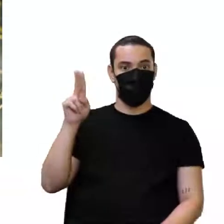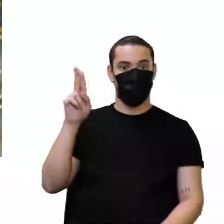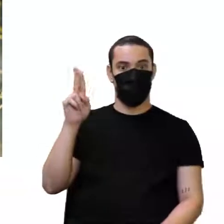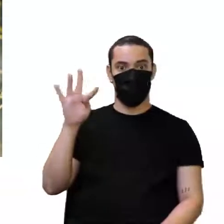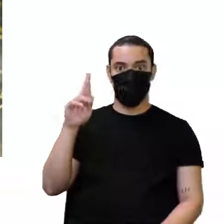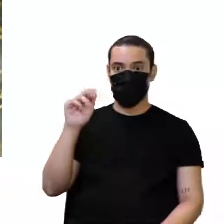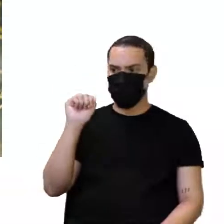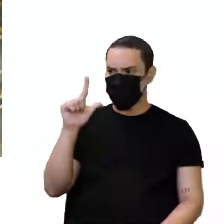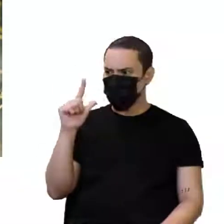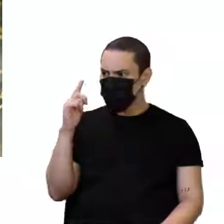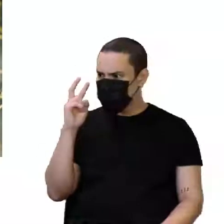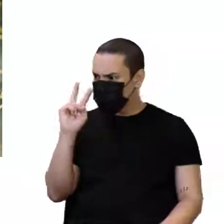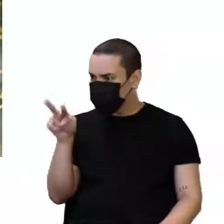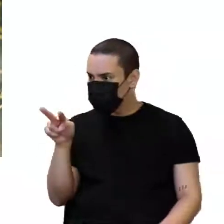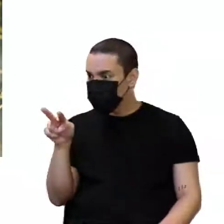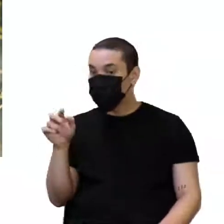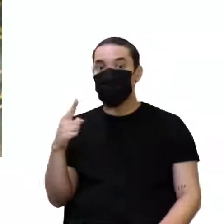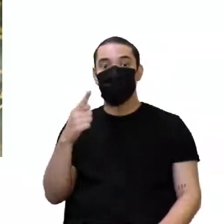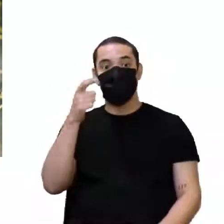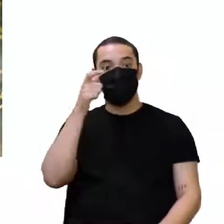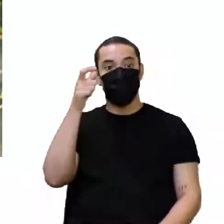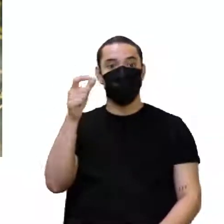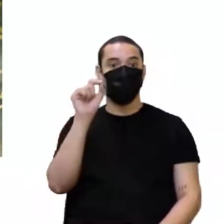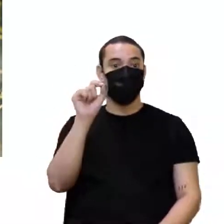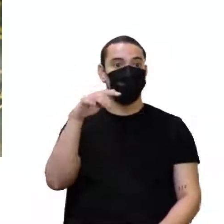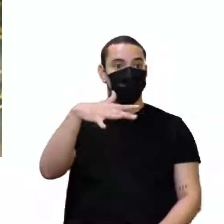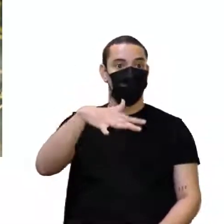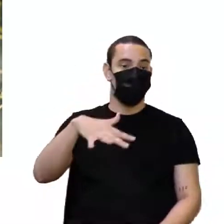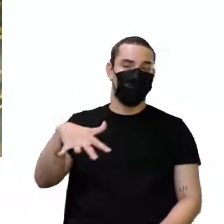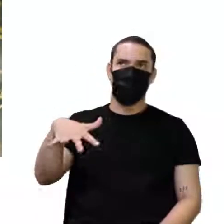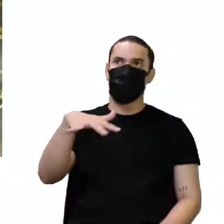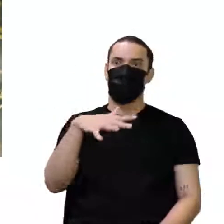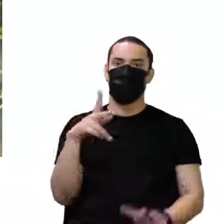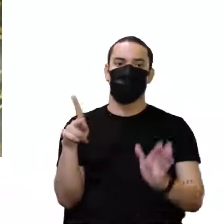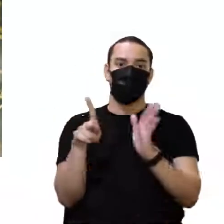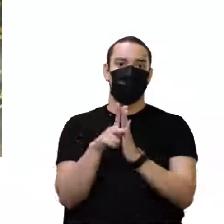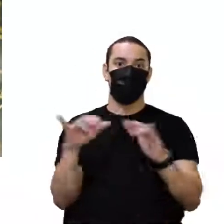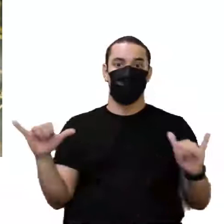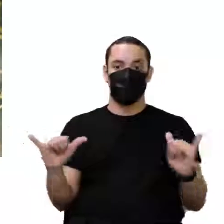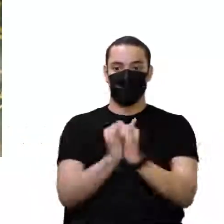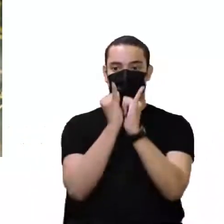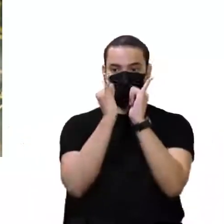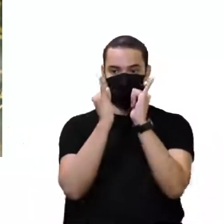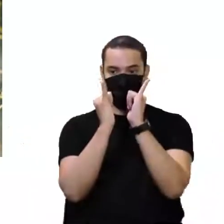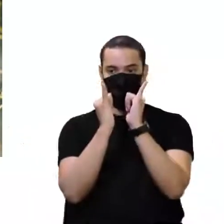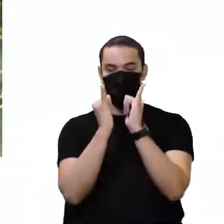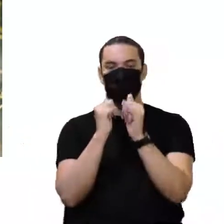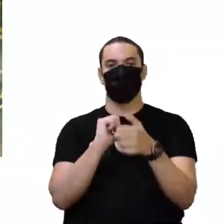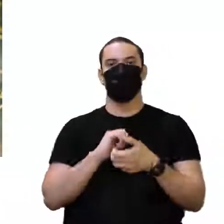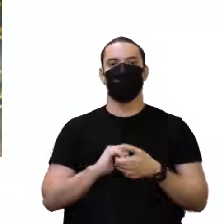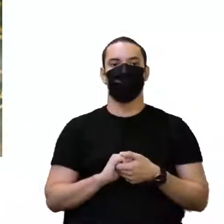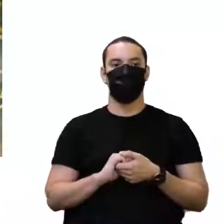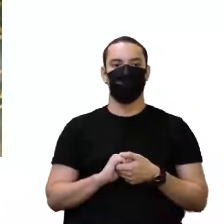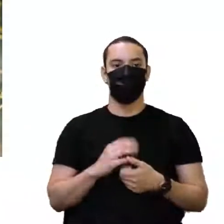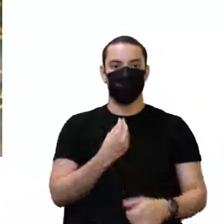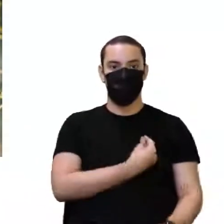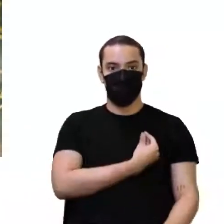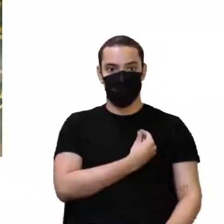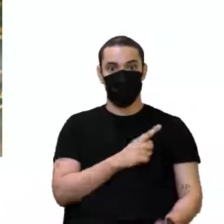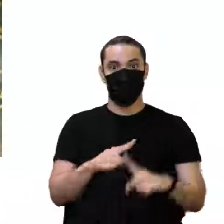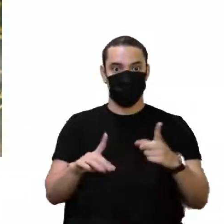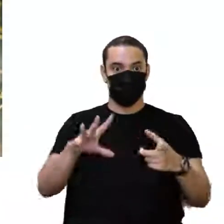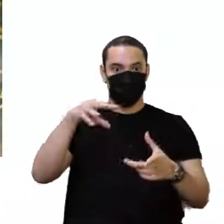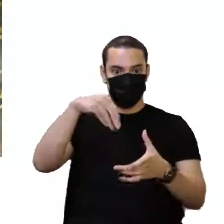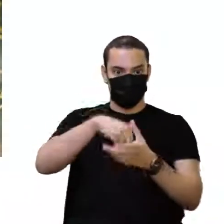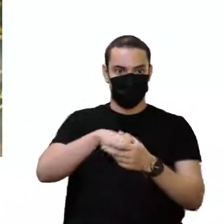assim bem pertinho. Interessante que ele estava numa área, era uma usina, né? E ele estava, só que a usina fica dentro,